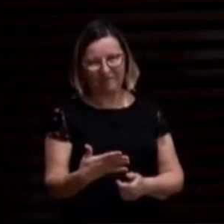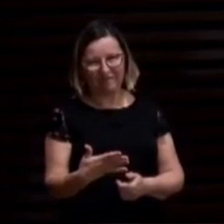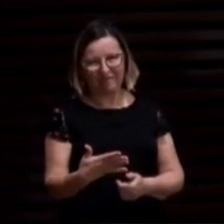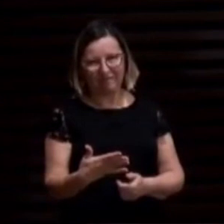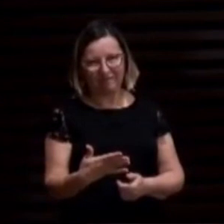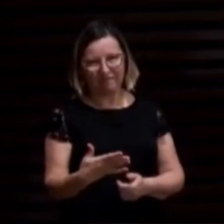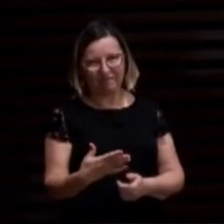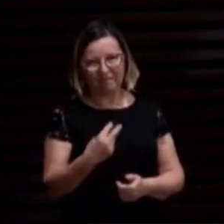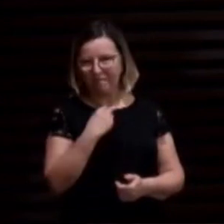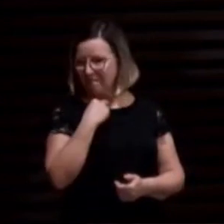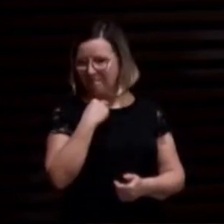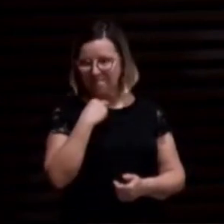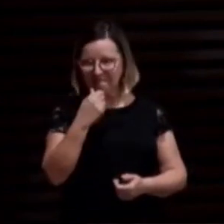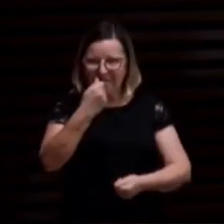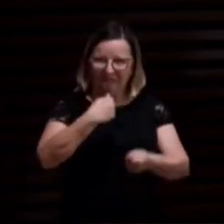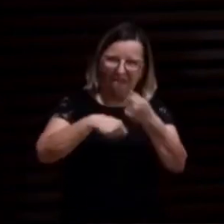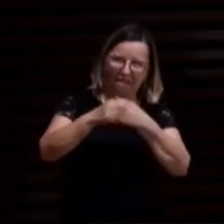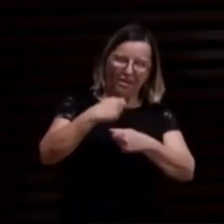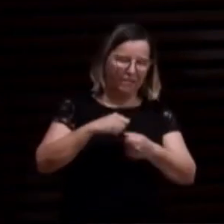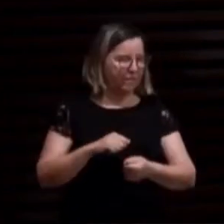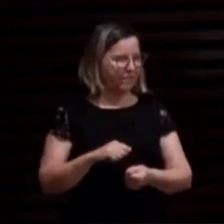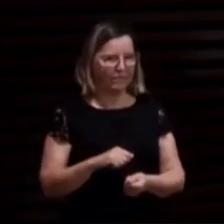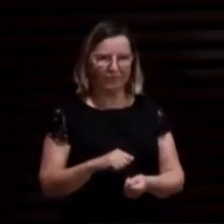se pode fazer negociata.